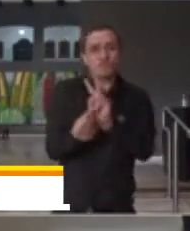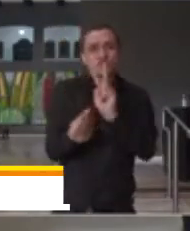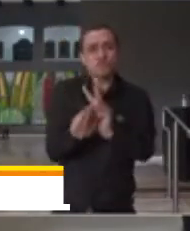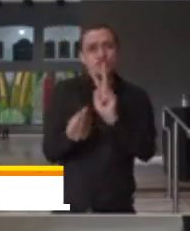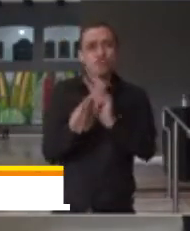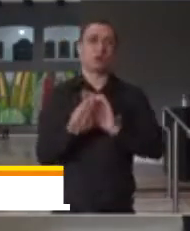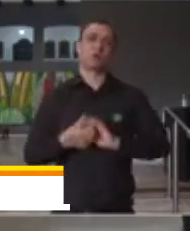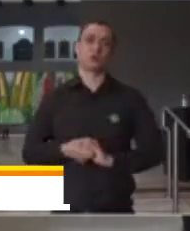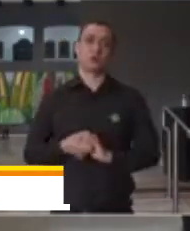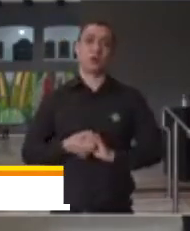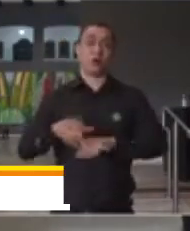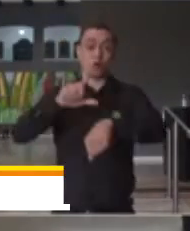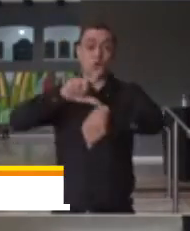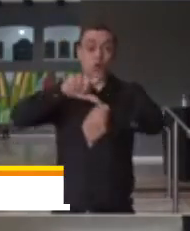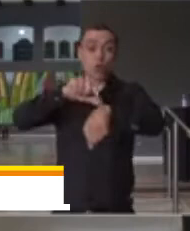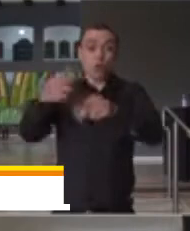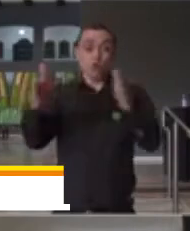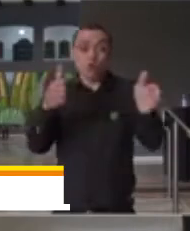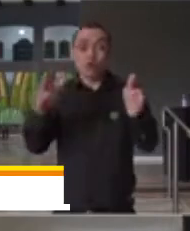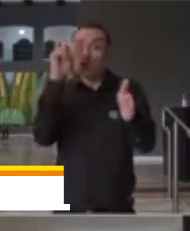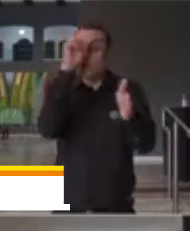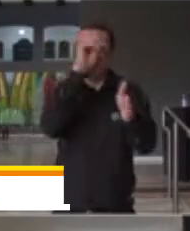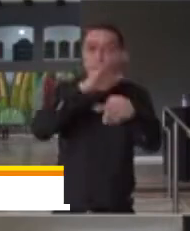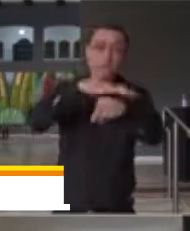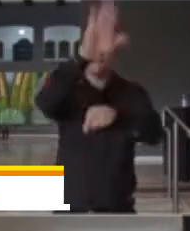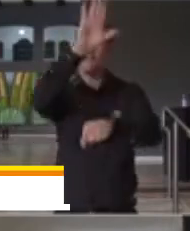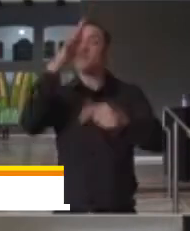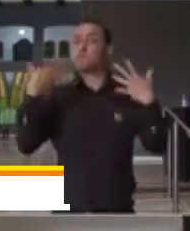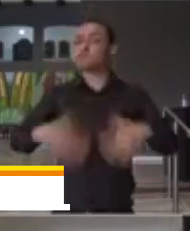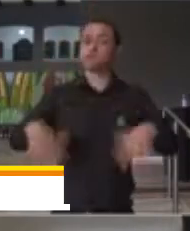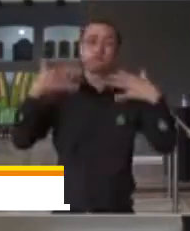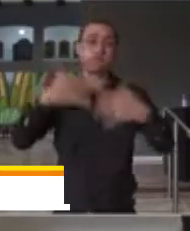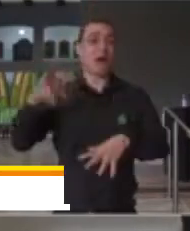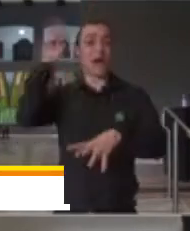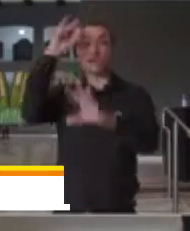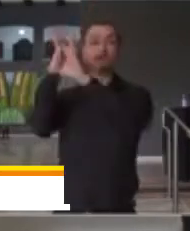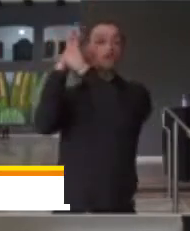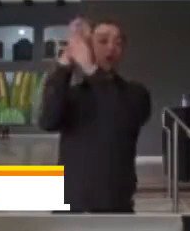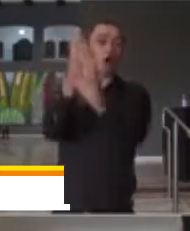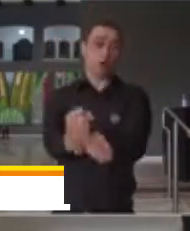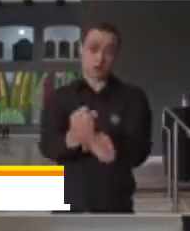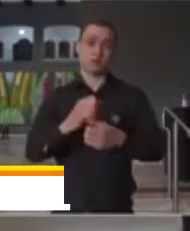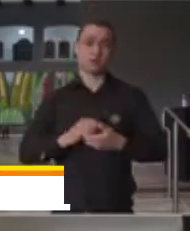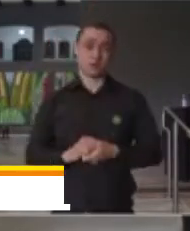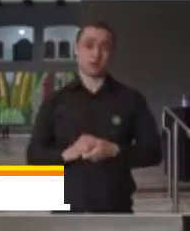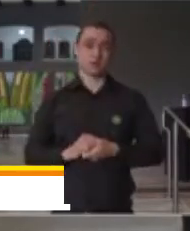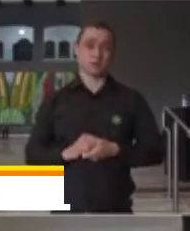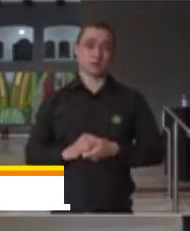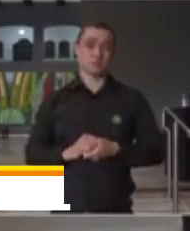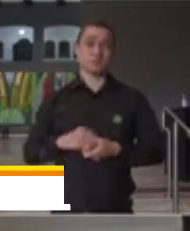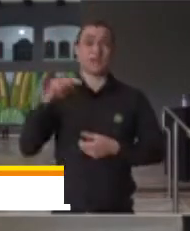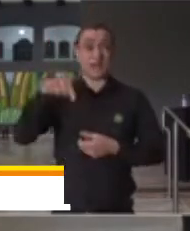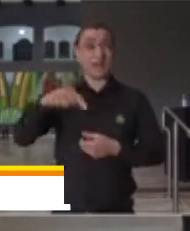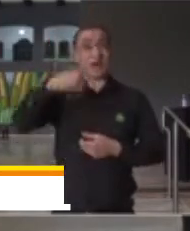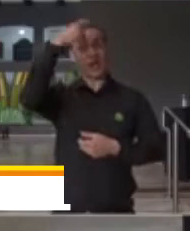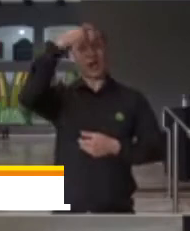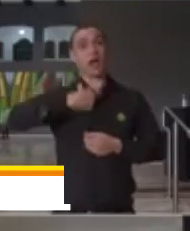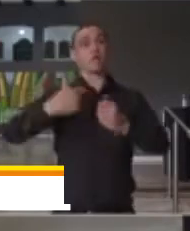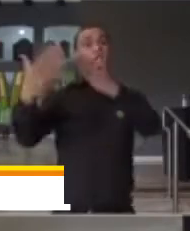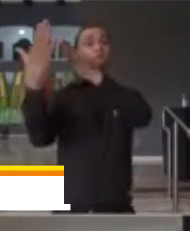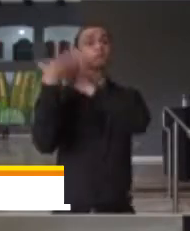momento mais difícil e mais crítico da história desse país é este o papel